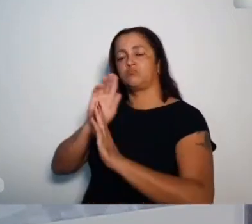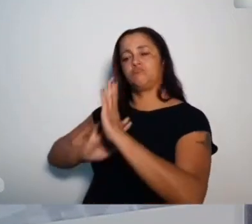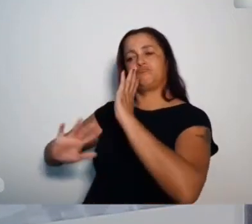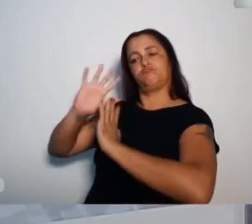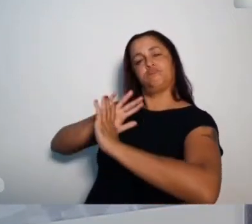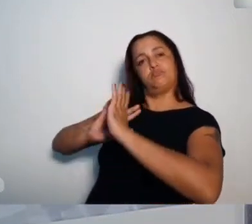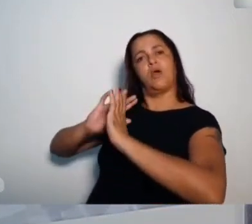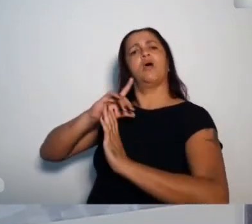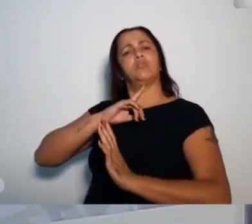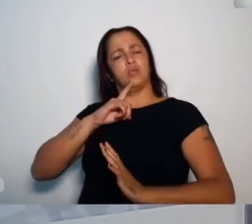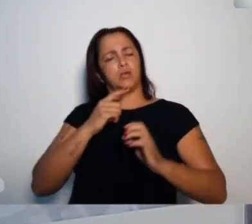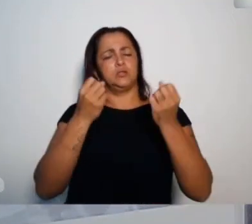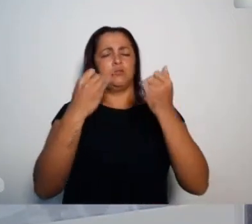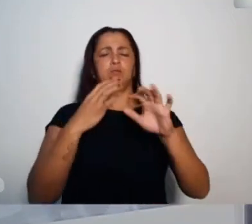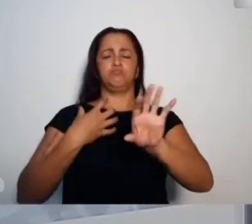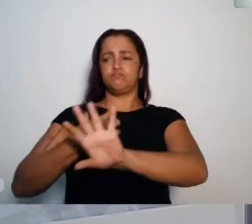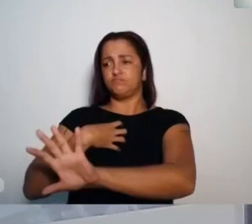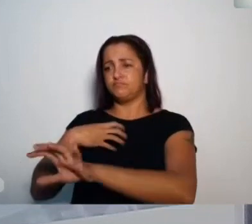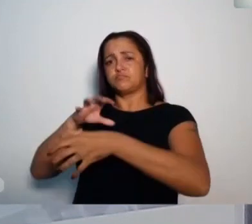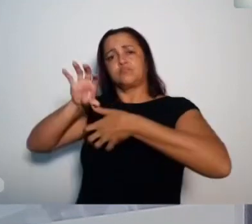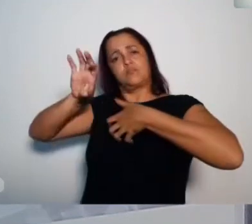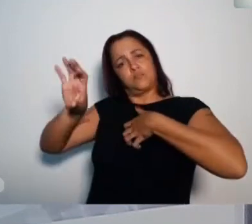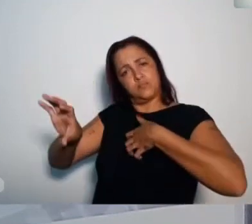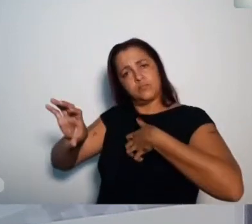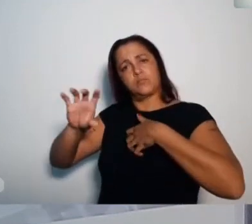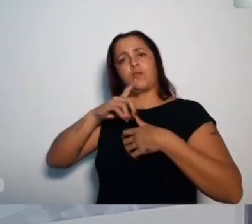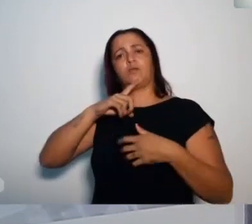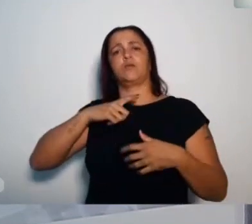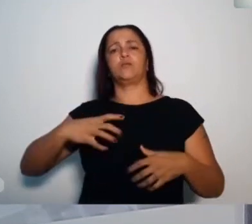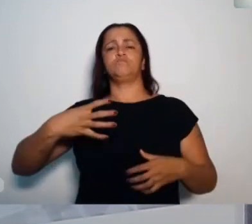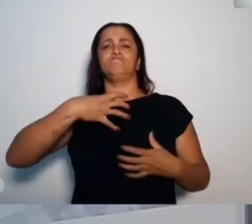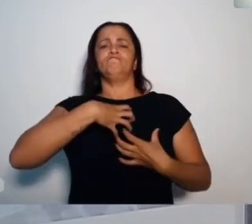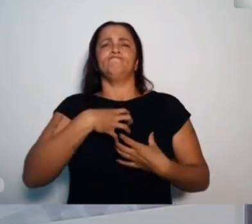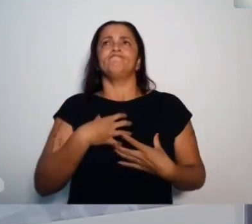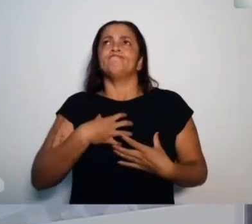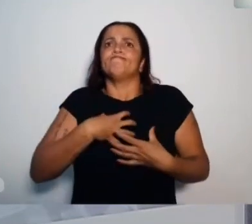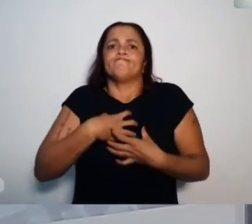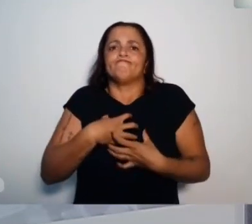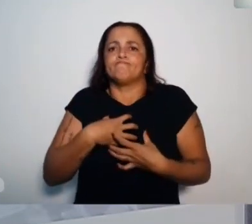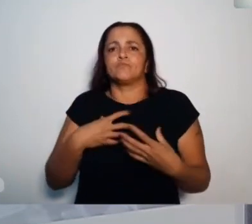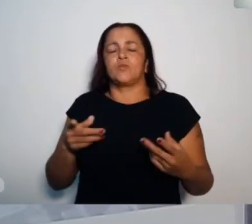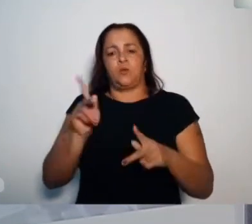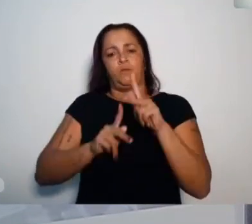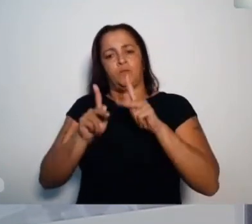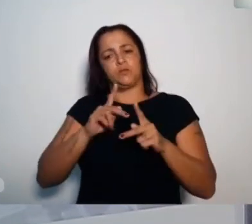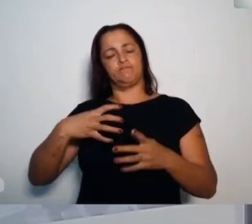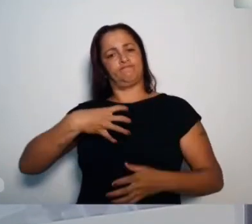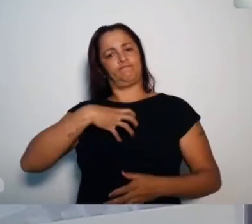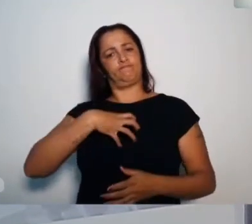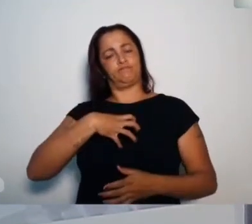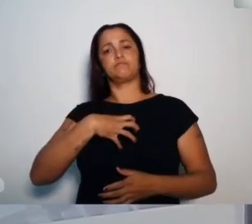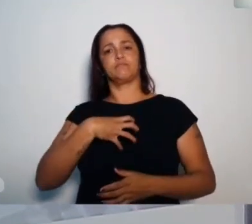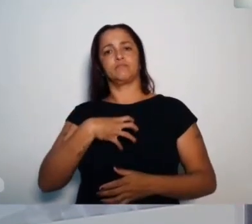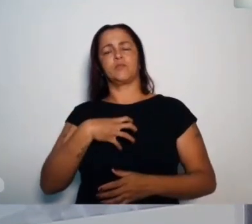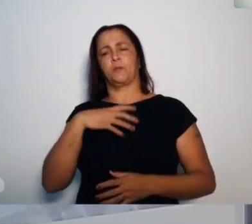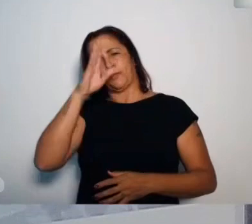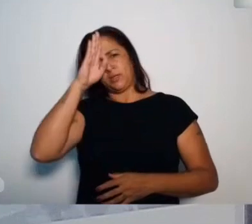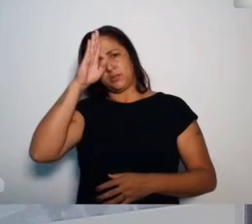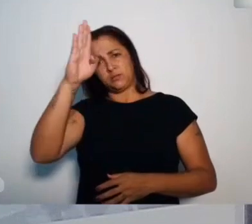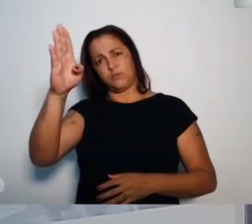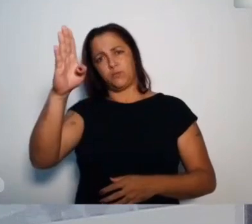colocar no lugar do outro, de sentir aquilo que a população sente, principalmente aquela que é